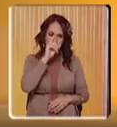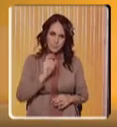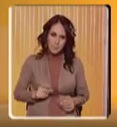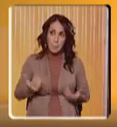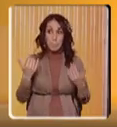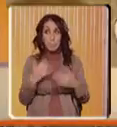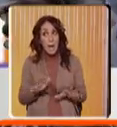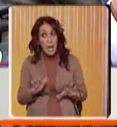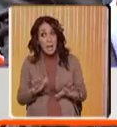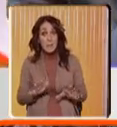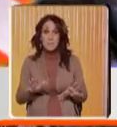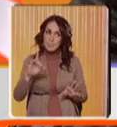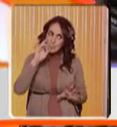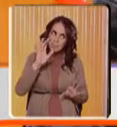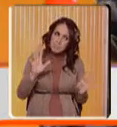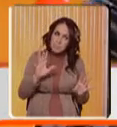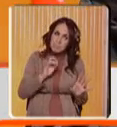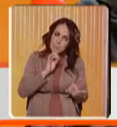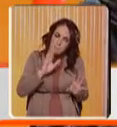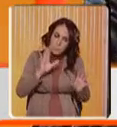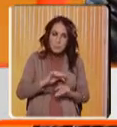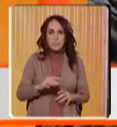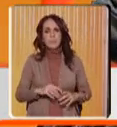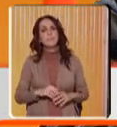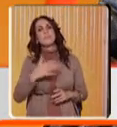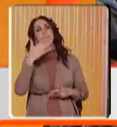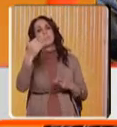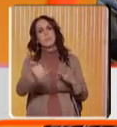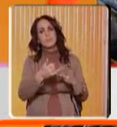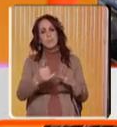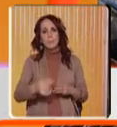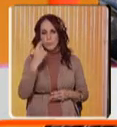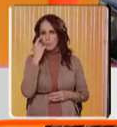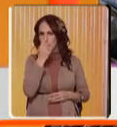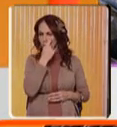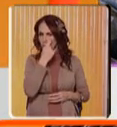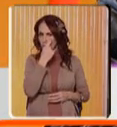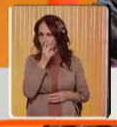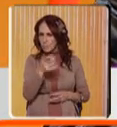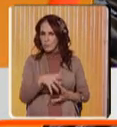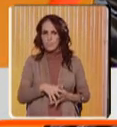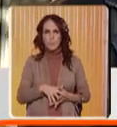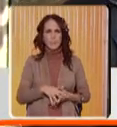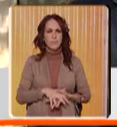É mito, mas estamos aqui, salvaguardámos aqui algumas questões. Próxima questão. Tem a ver com os olhos, acho eu.